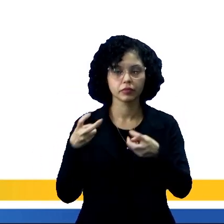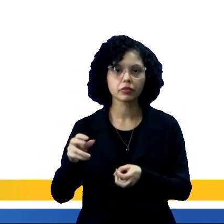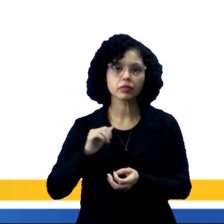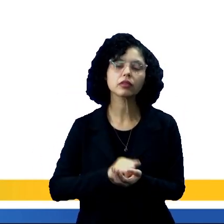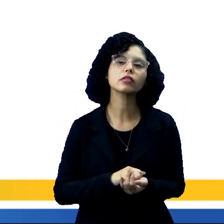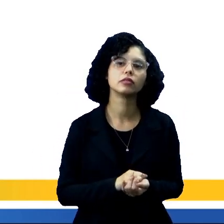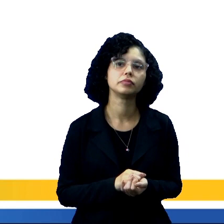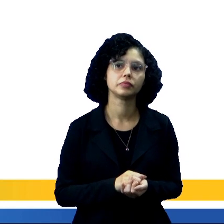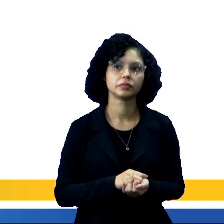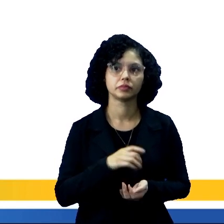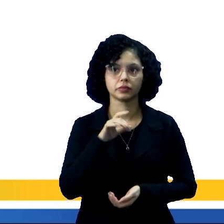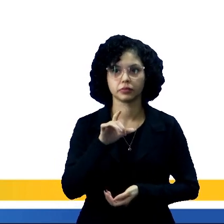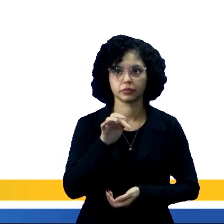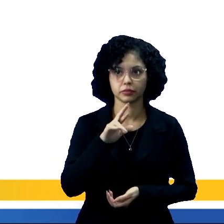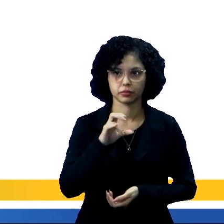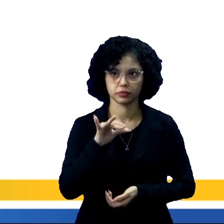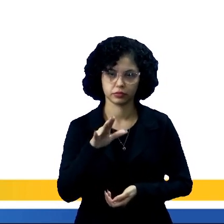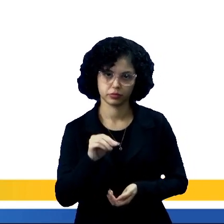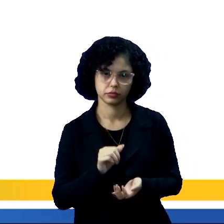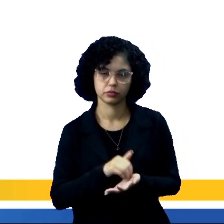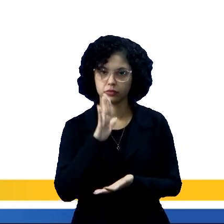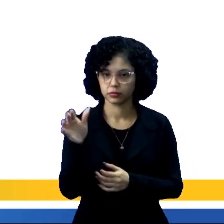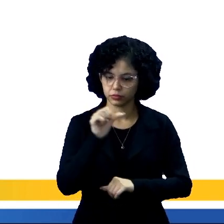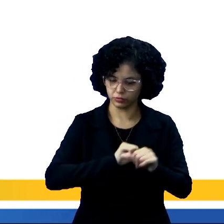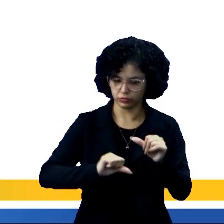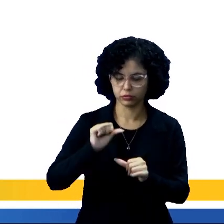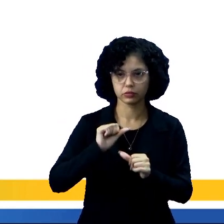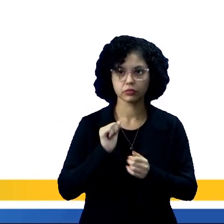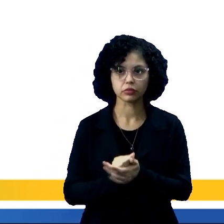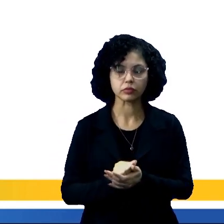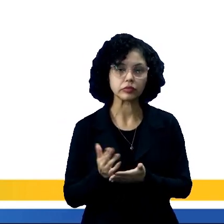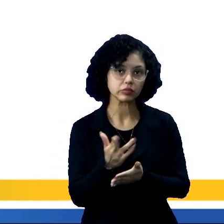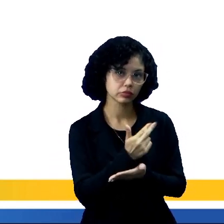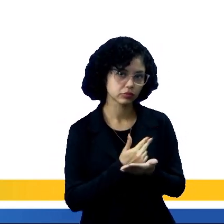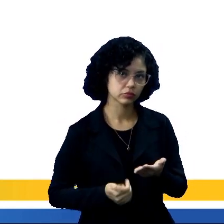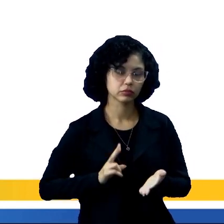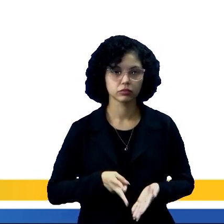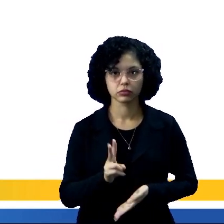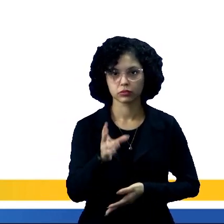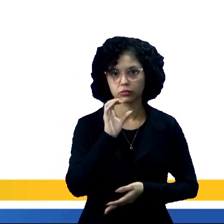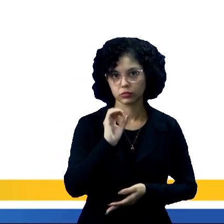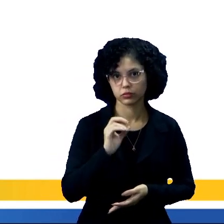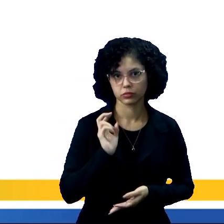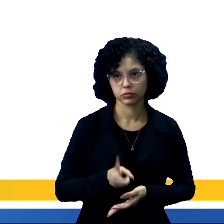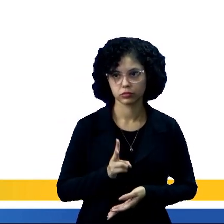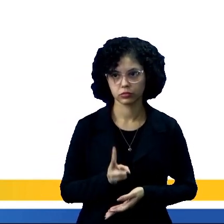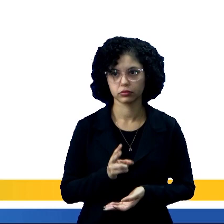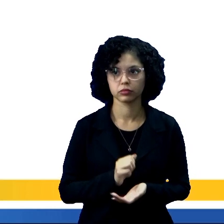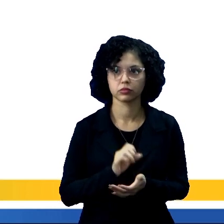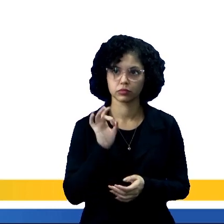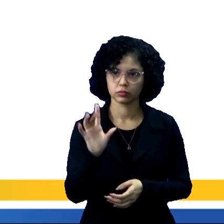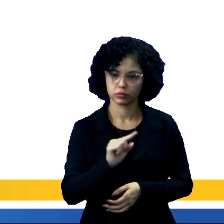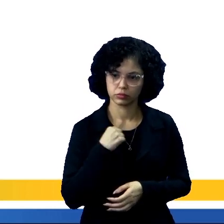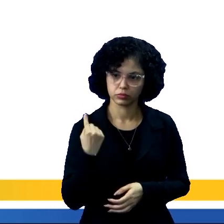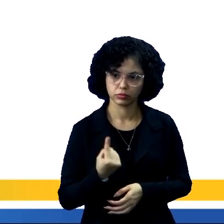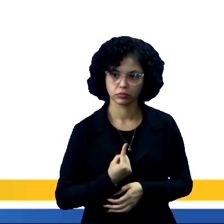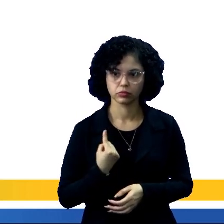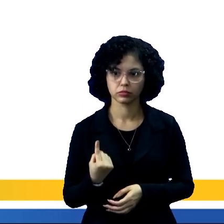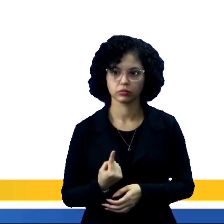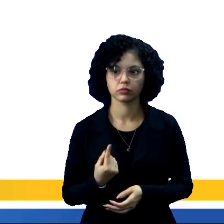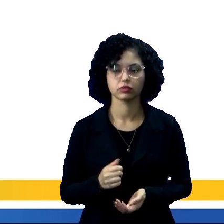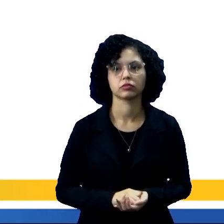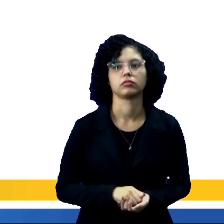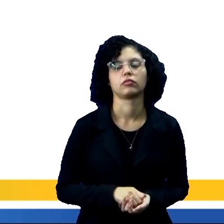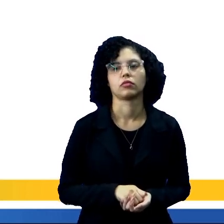a setazinha girando. Ele já mudou, ó lá, ó. Mas o desenho continua sendo o mesmo. Ele só está em rotação.